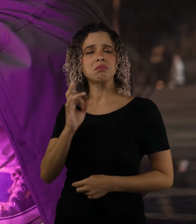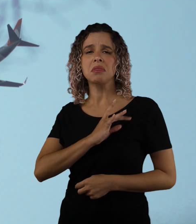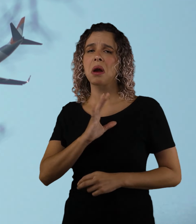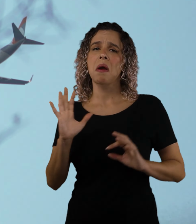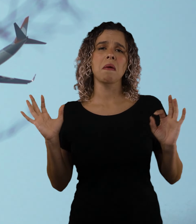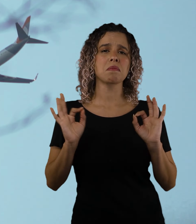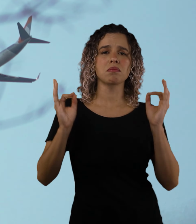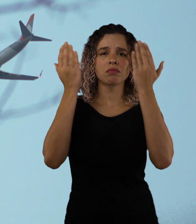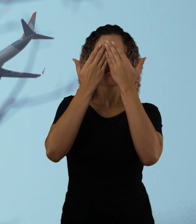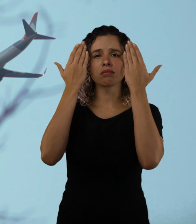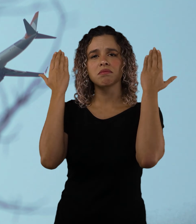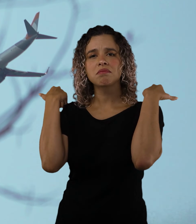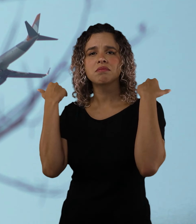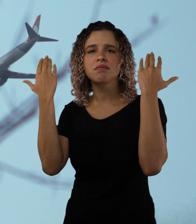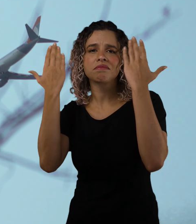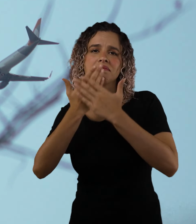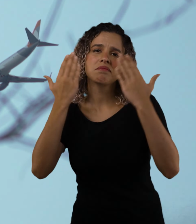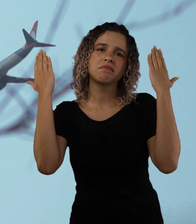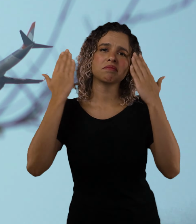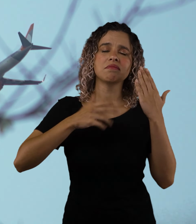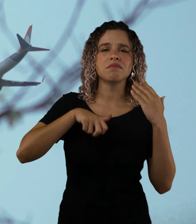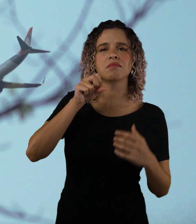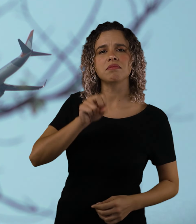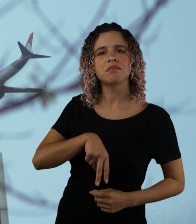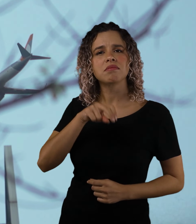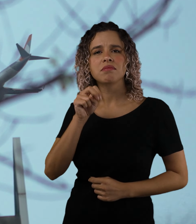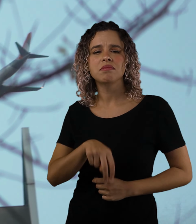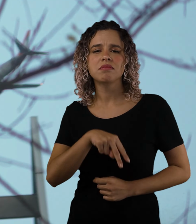I'm blind. Um avião cruza o céu. Agora é dia.